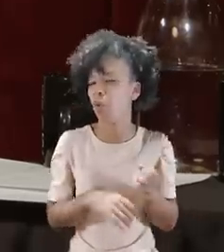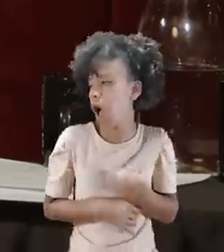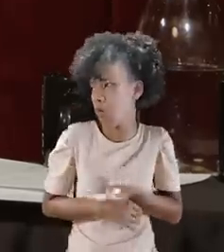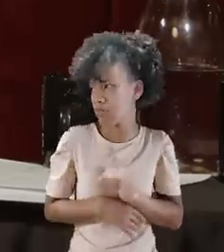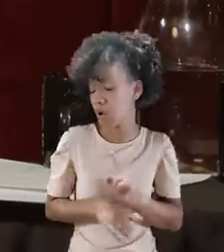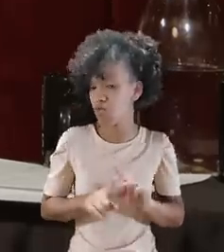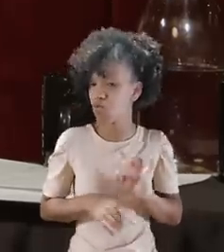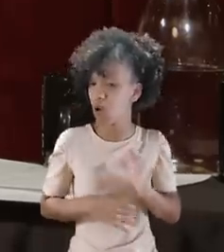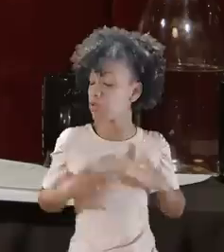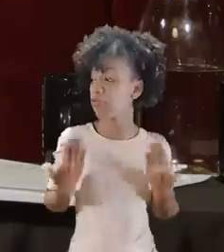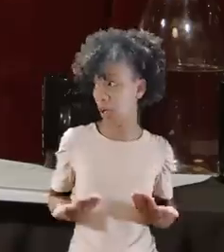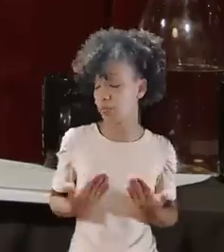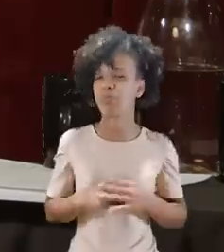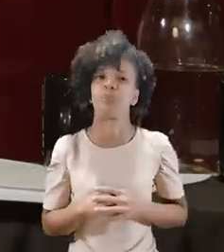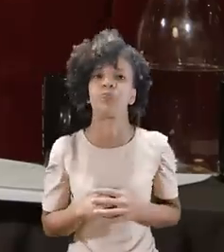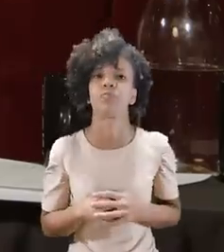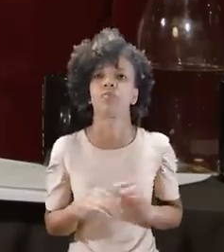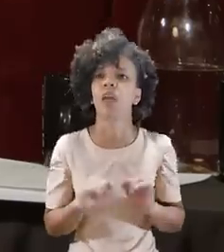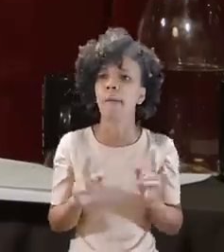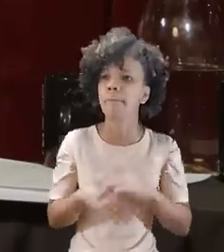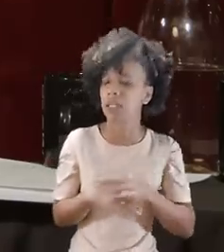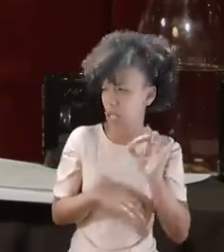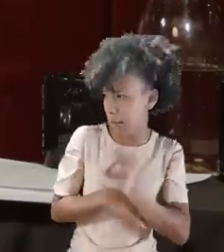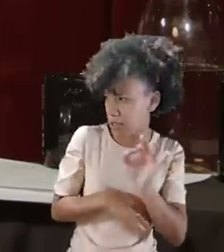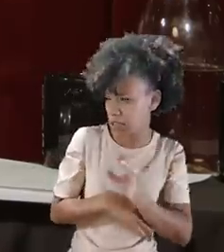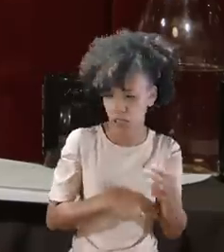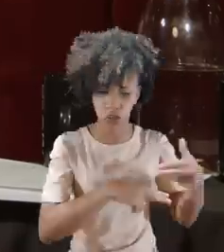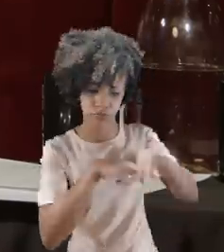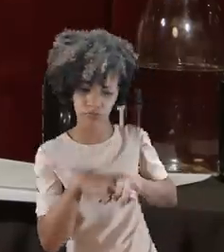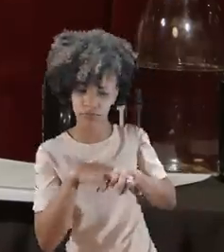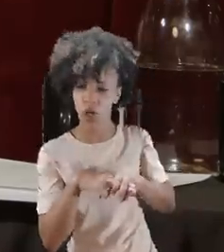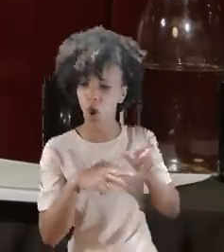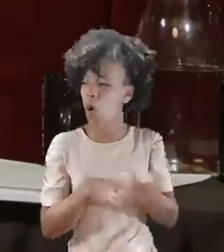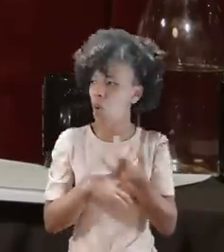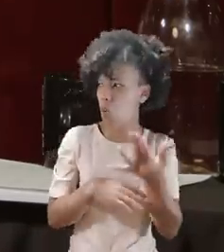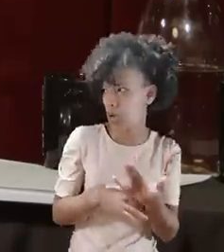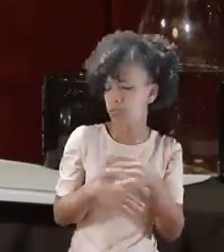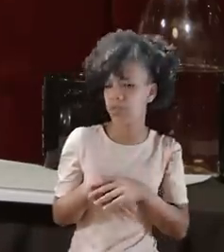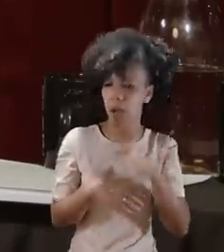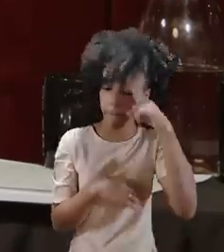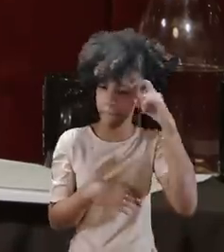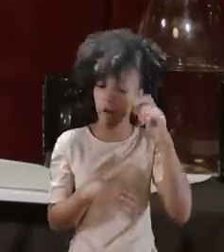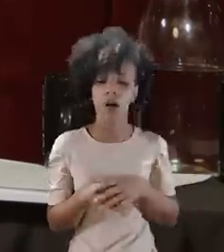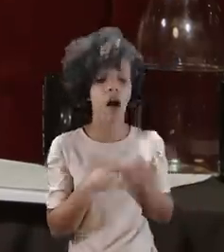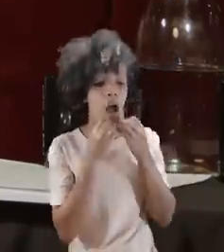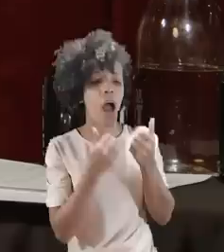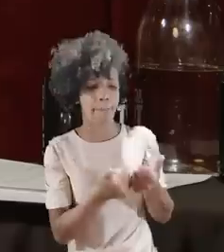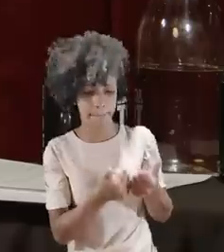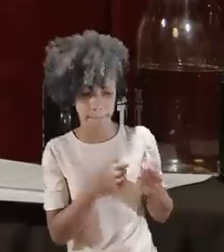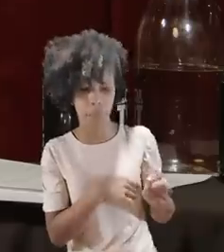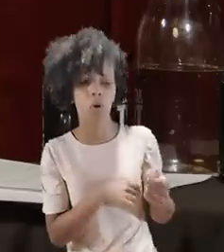a gente não acusam a gente só tá assustado da porcentagem de pessoas entrar na sua cadeira Quantas você fala assim mal é